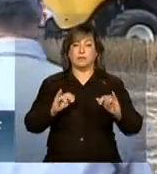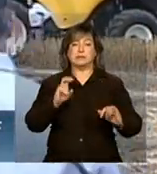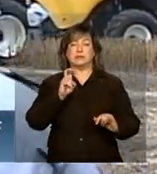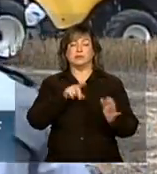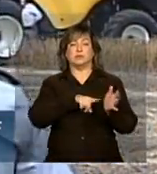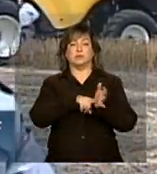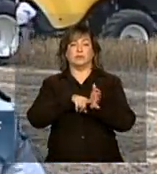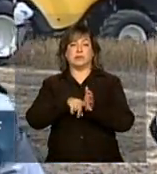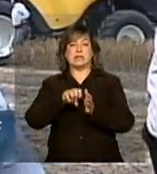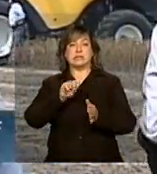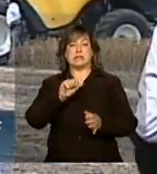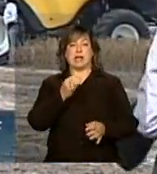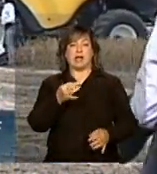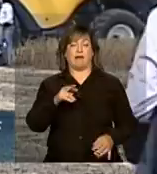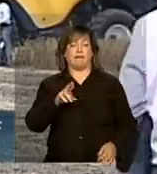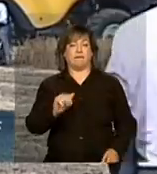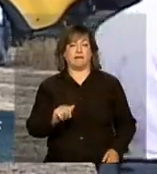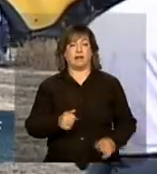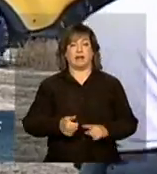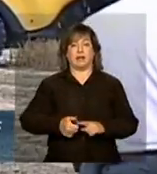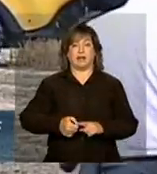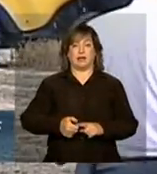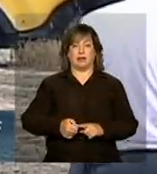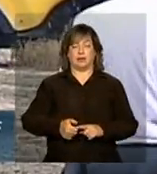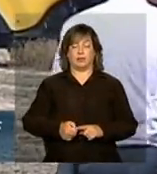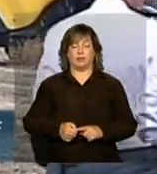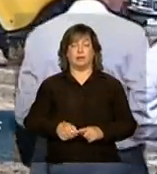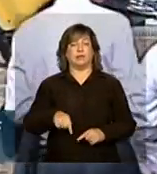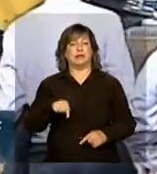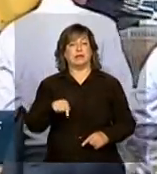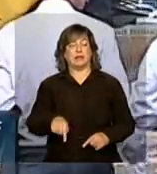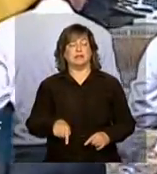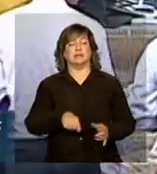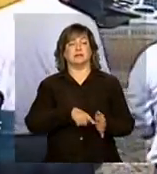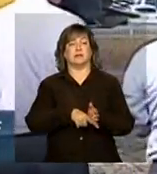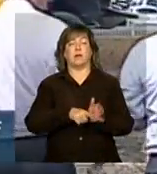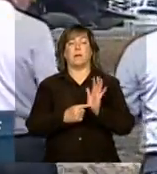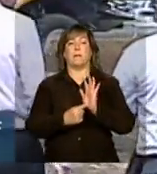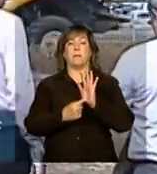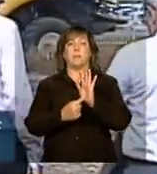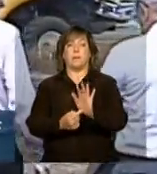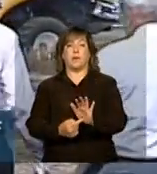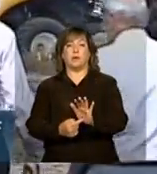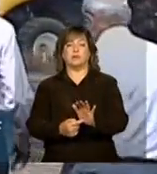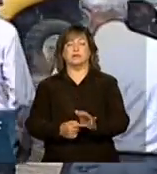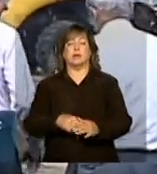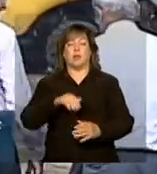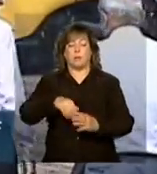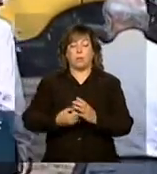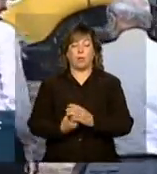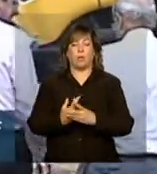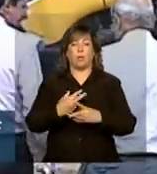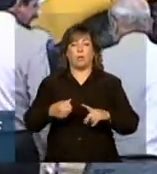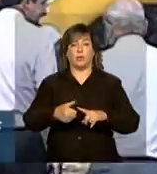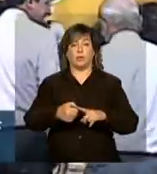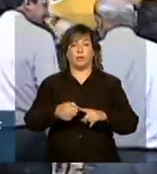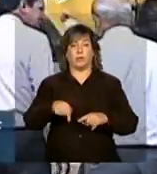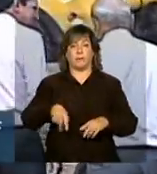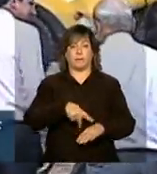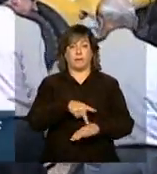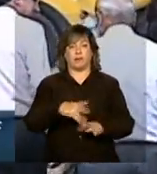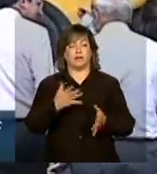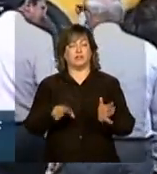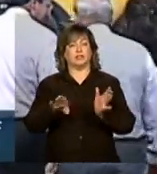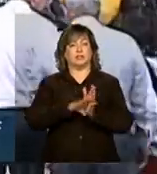da safra de grãos e esse levantamento aponta que a produção de grãos do país deve chegar a